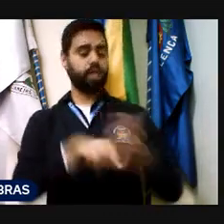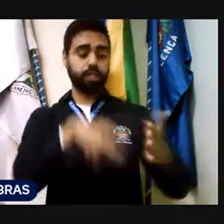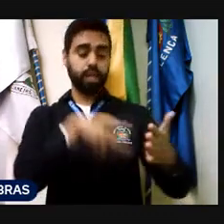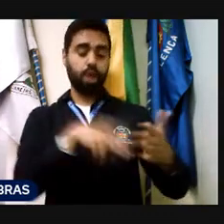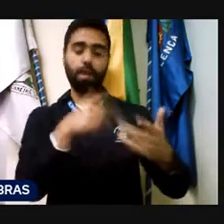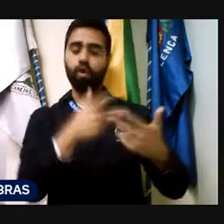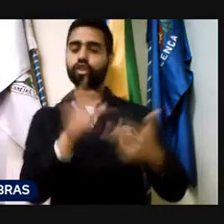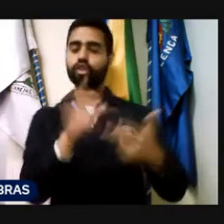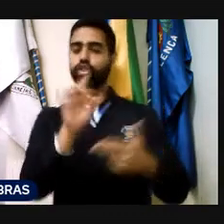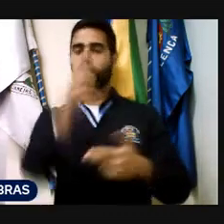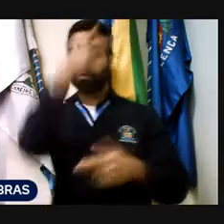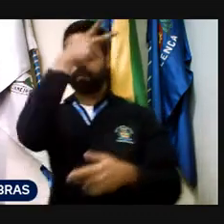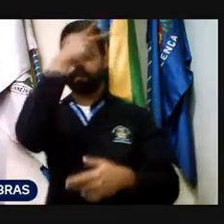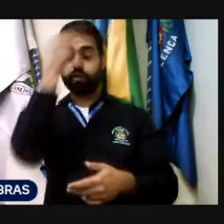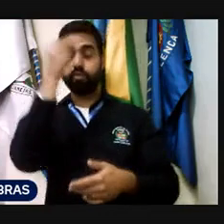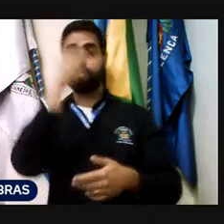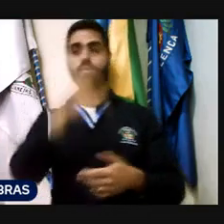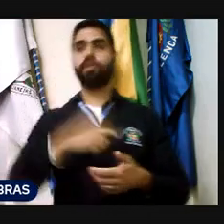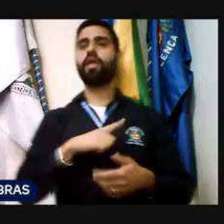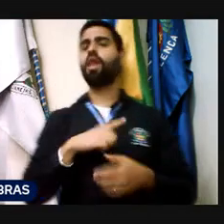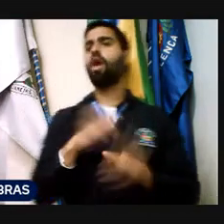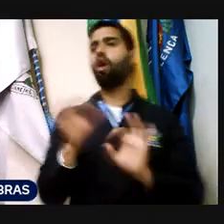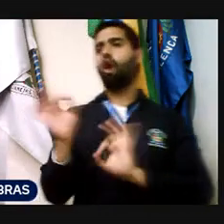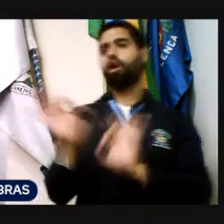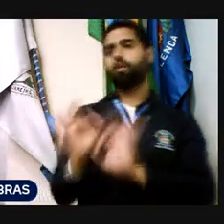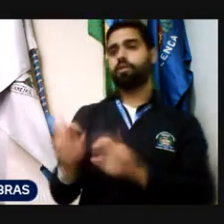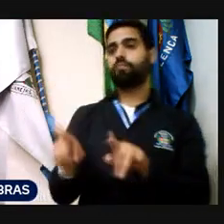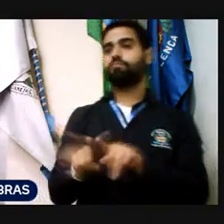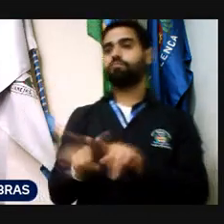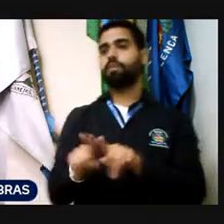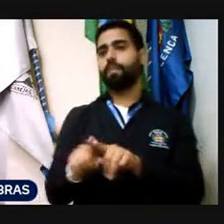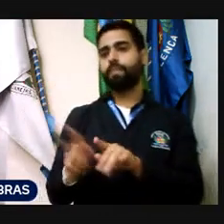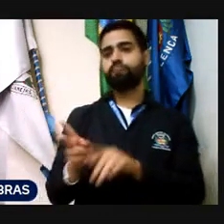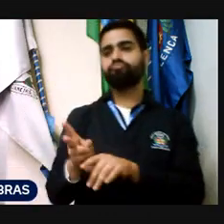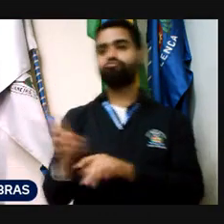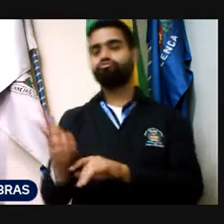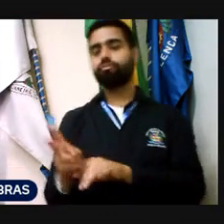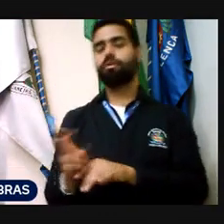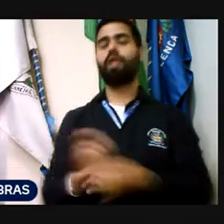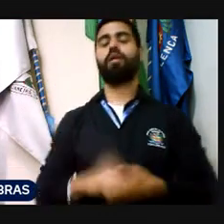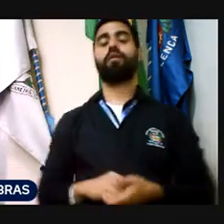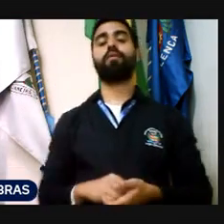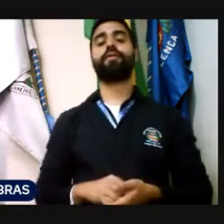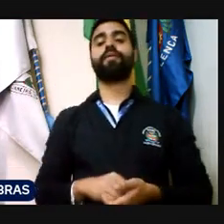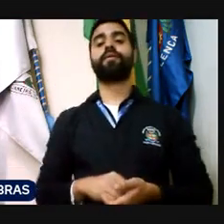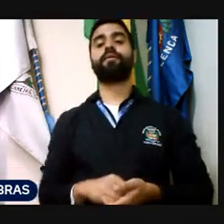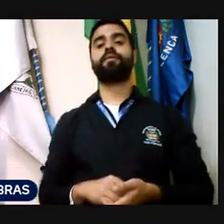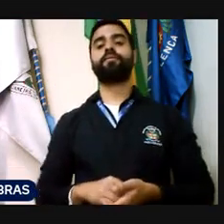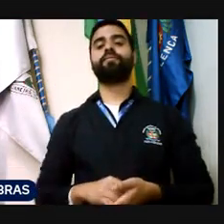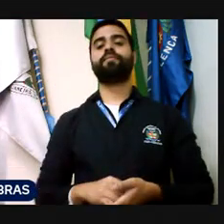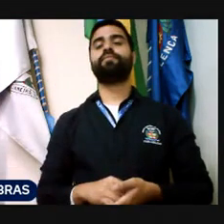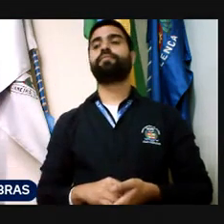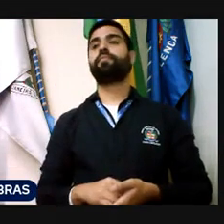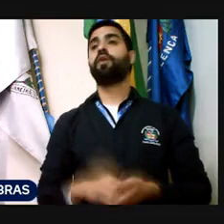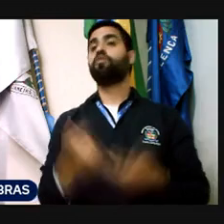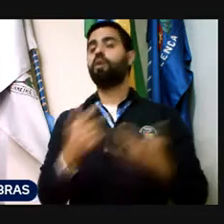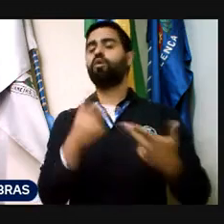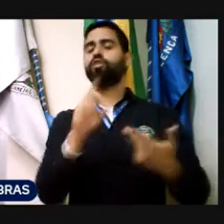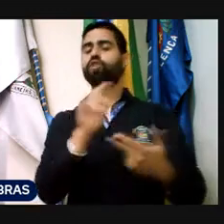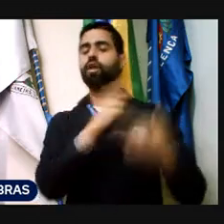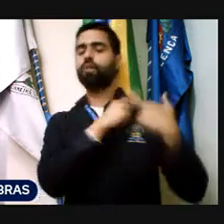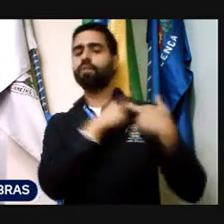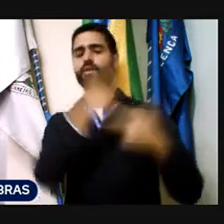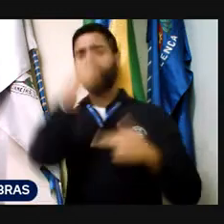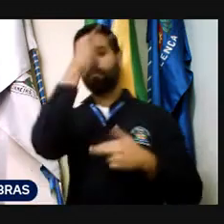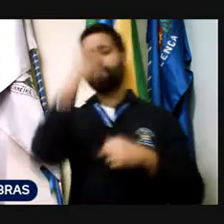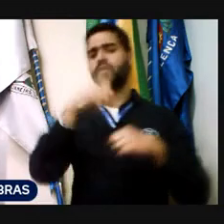administrativa, dispondo sobre organização e funcionamento da máquina administrativa, cuja iniciativa cabe ao prefeito, nos termos do